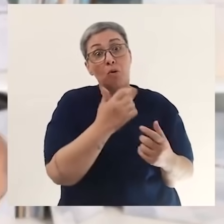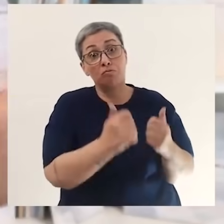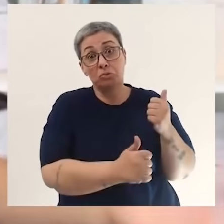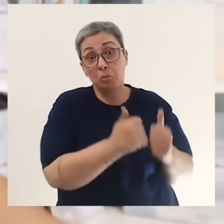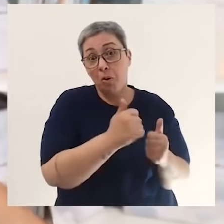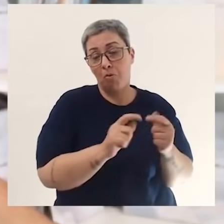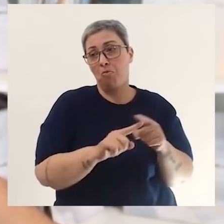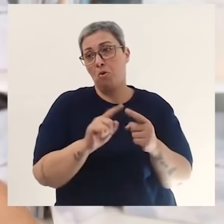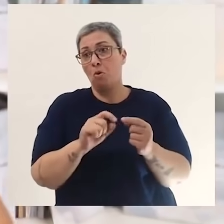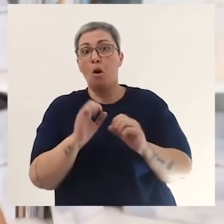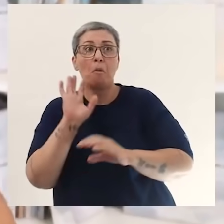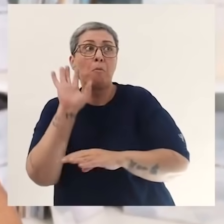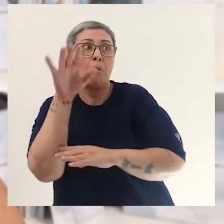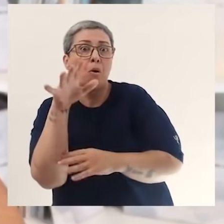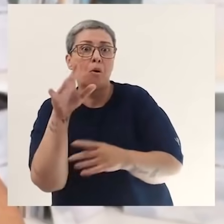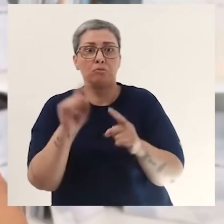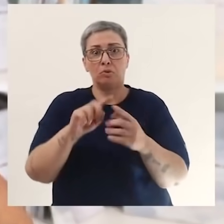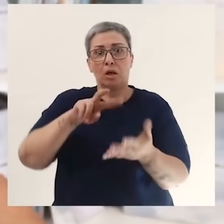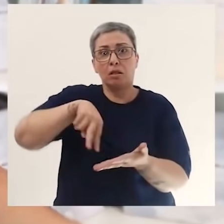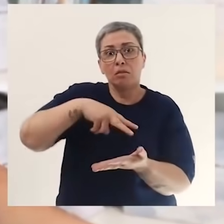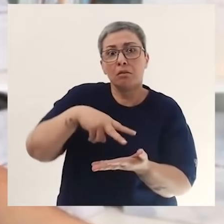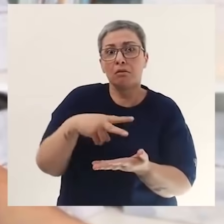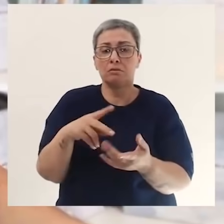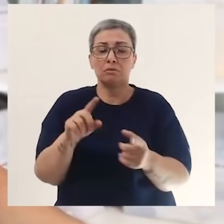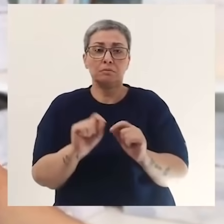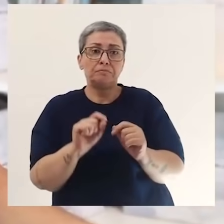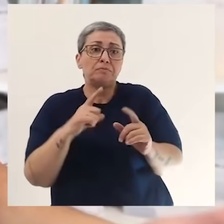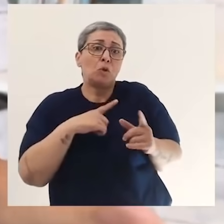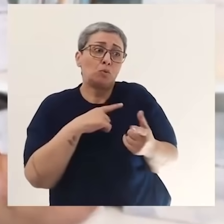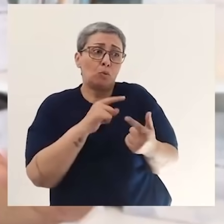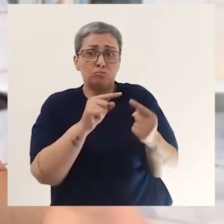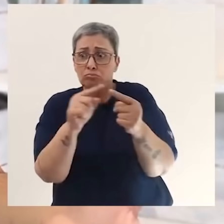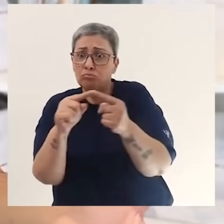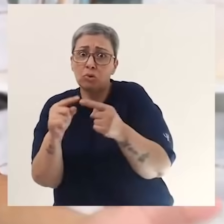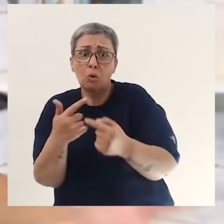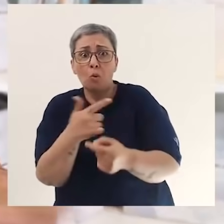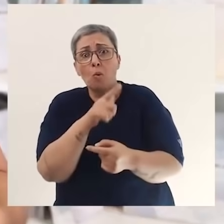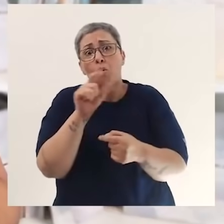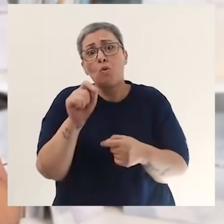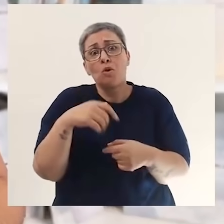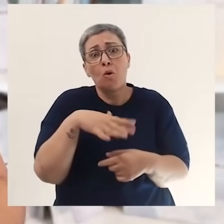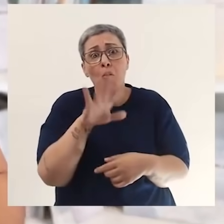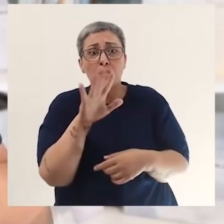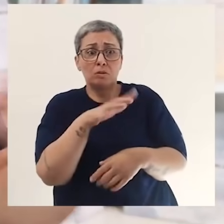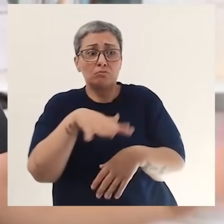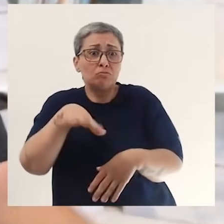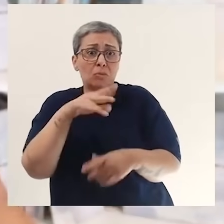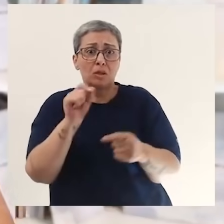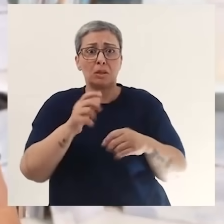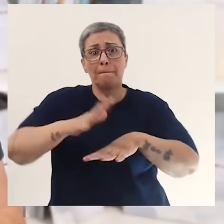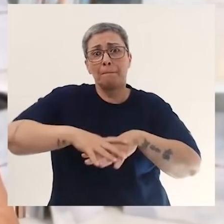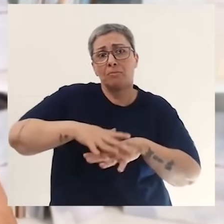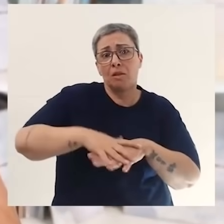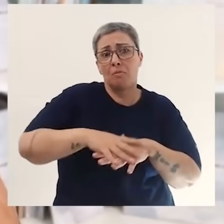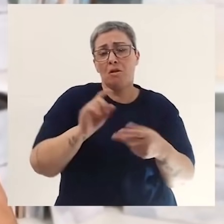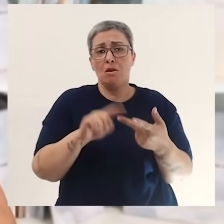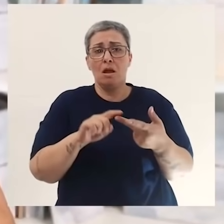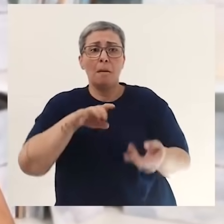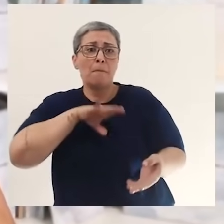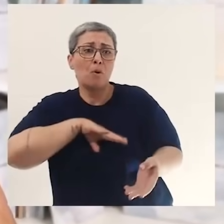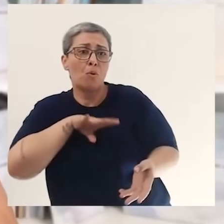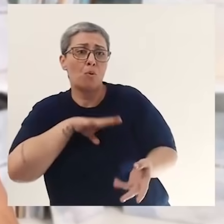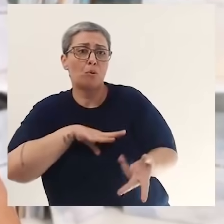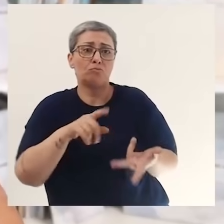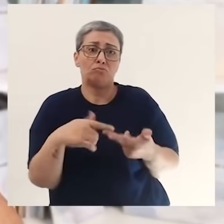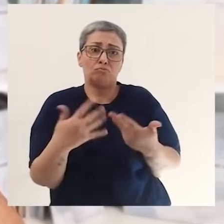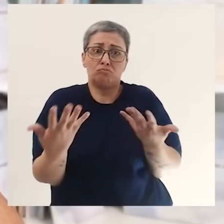no basquete, na dança, como podem ter outras que acabam sendo boas em outras áreas, em matemática, em